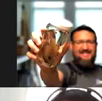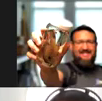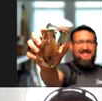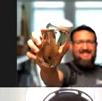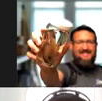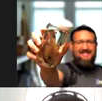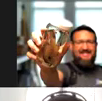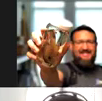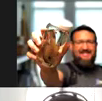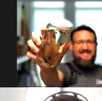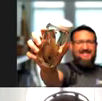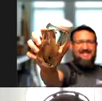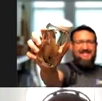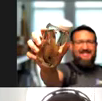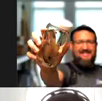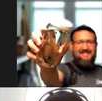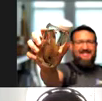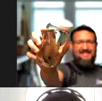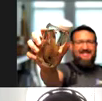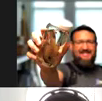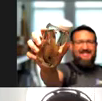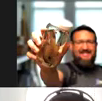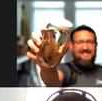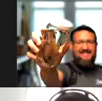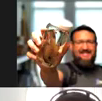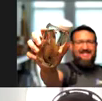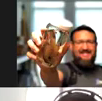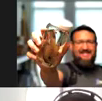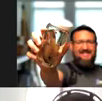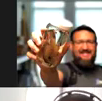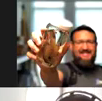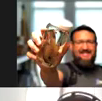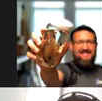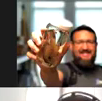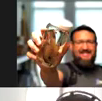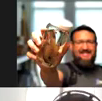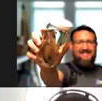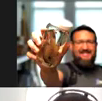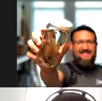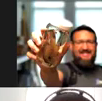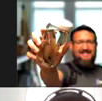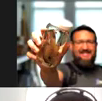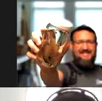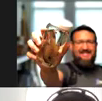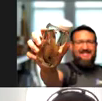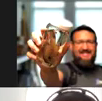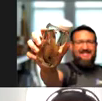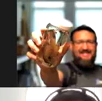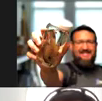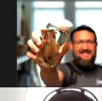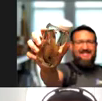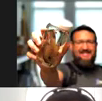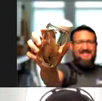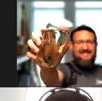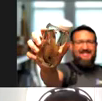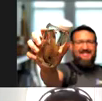essas hipóteses elas deveriam ser testadas contra um modelo nulo para ver se esses padrões encontrados não foram padrões ao acaso. E aí tem a